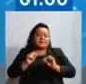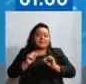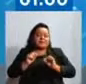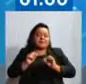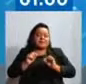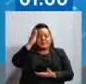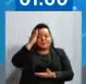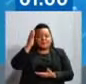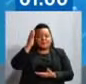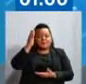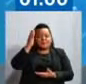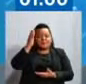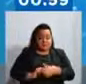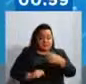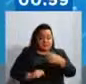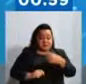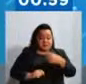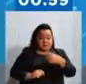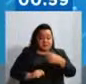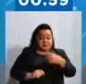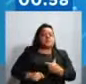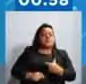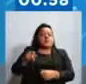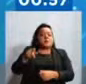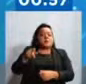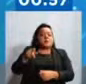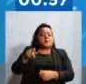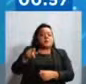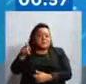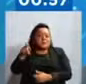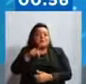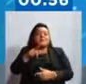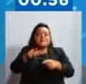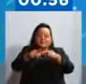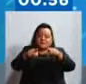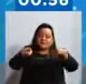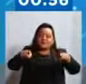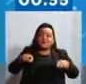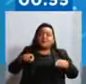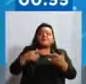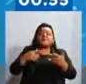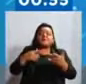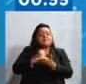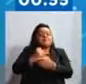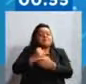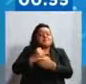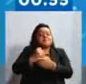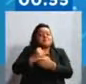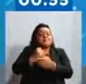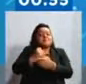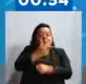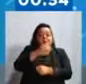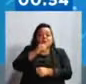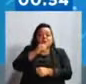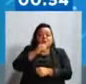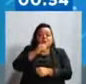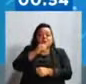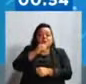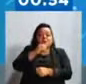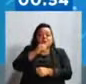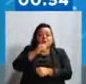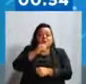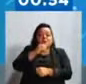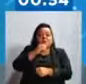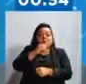Eu sou professor, sou servidor público desde 2001. Quem sabe fazer na educação sou eu. Sei, sei